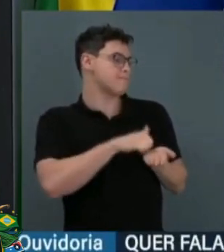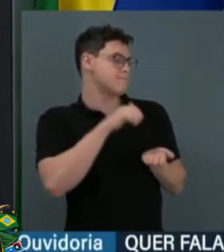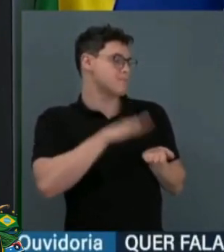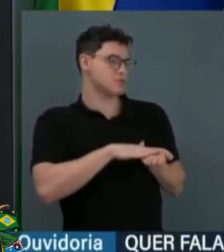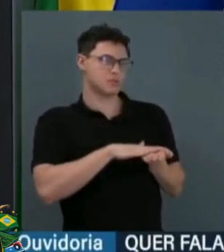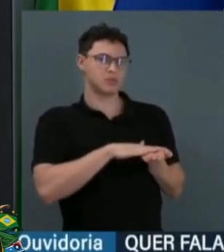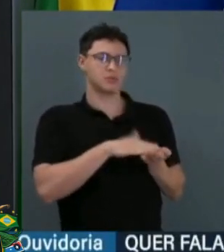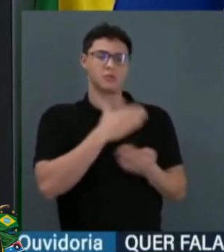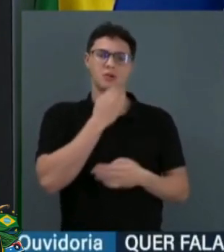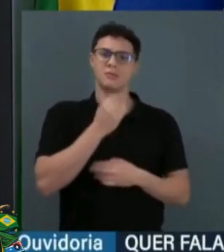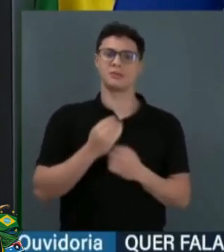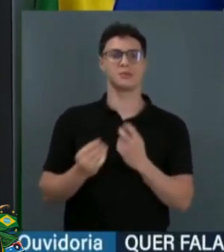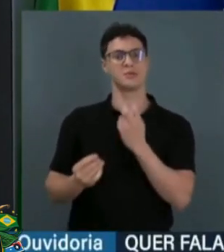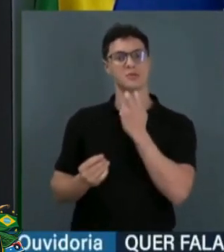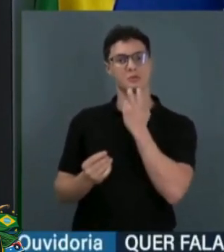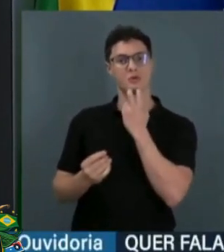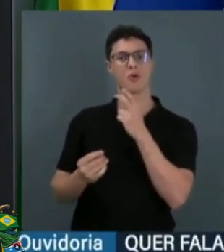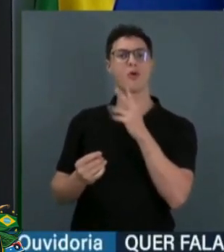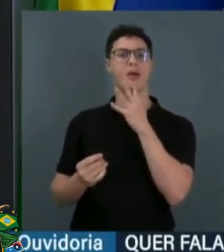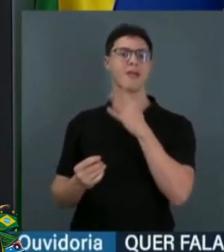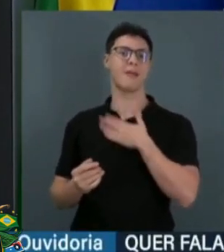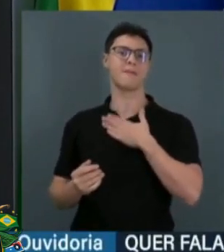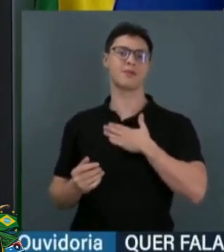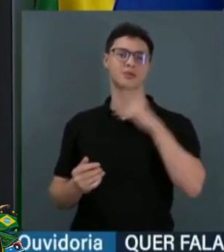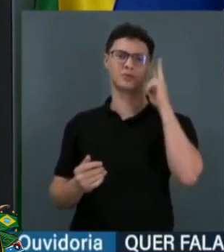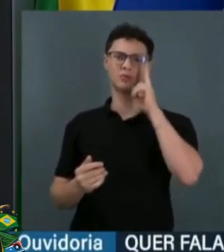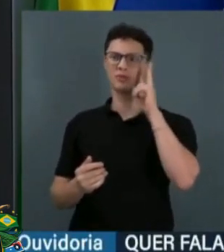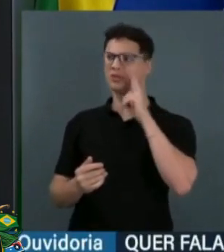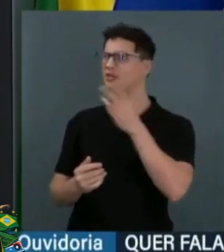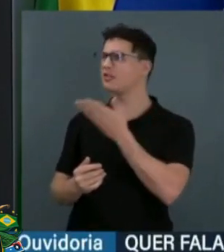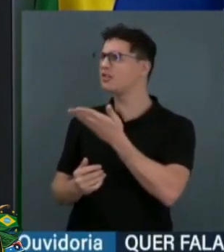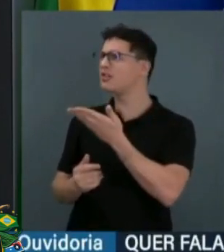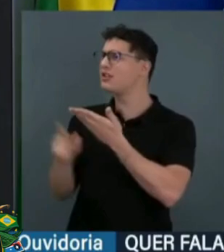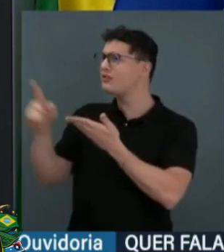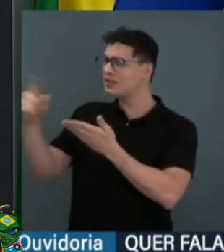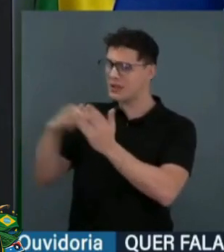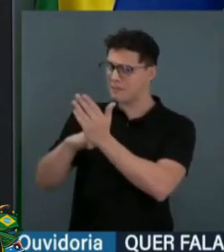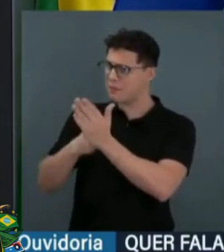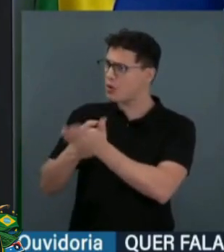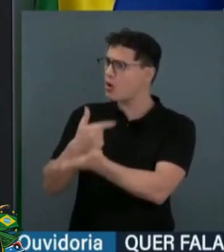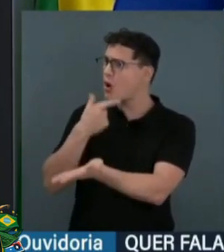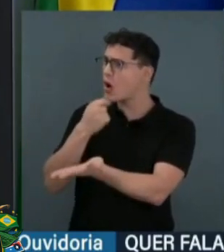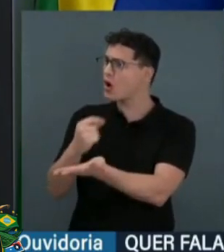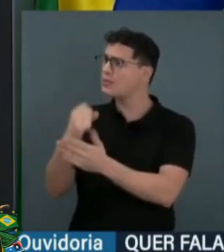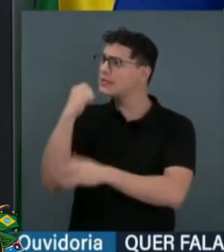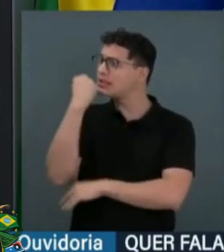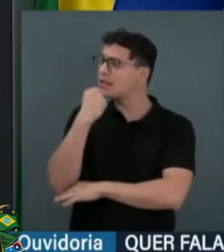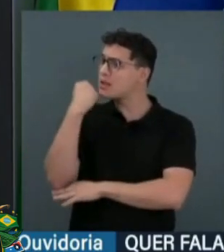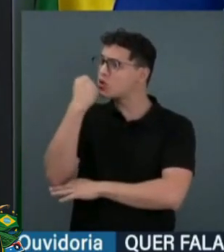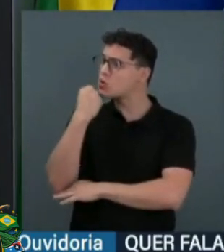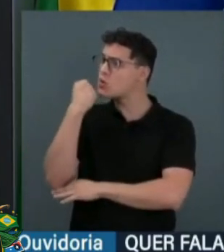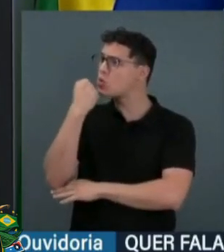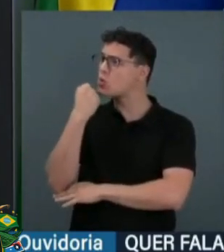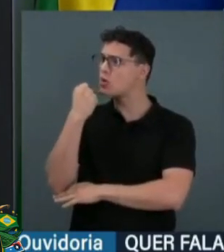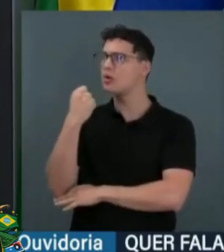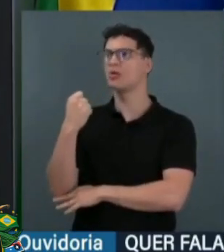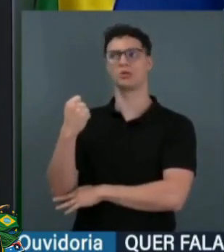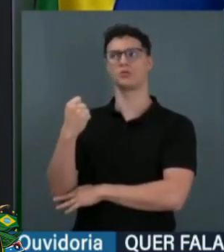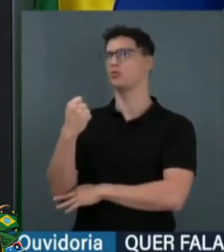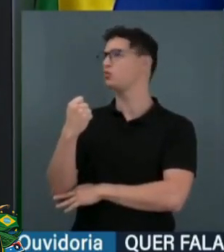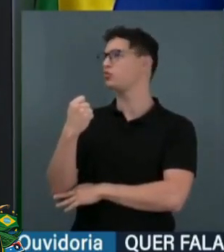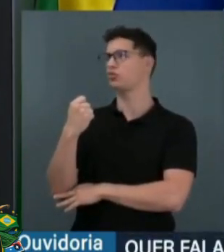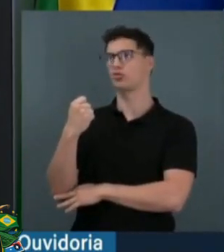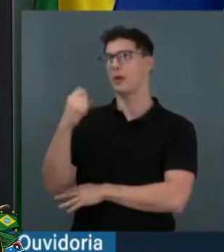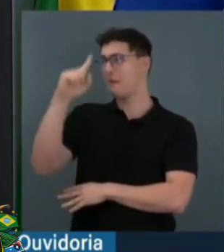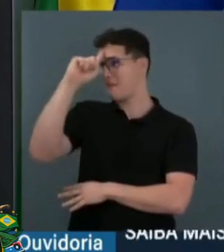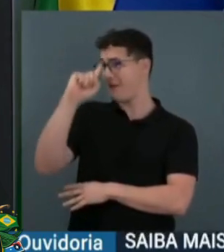Musk sabe da minha história, disse: ainda mais de um senador em atividade, não vou tirar a